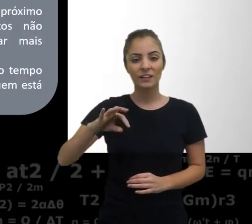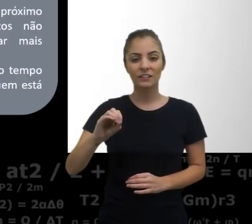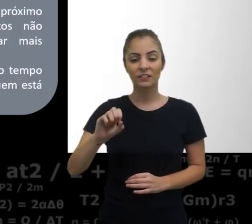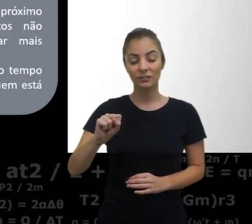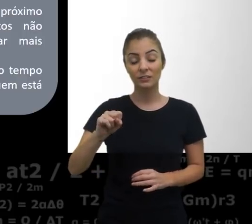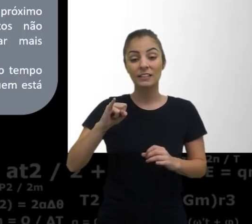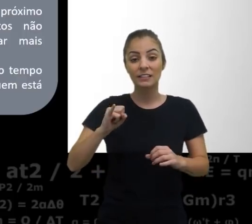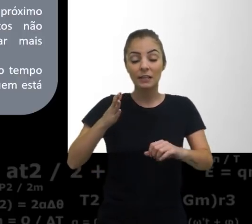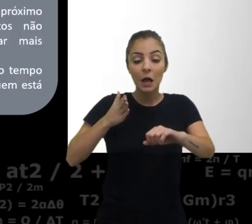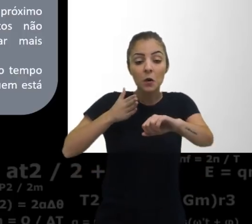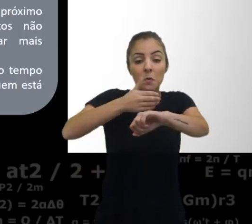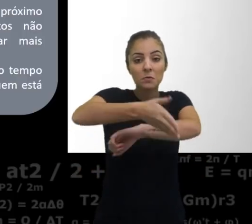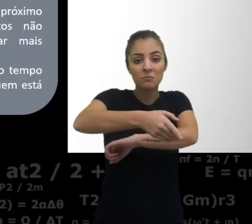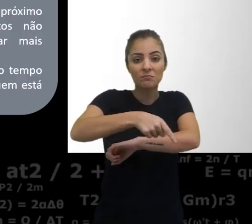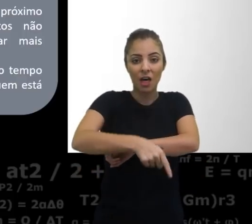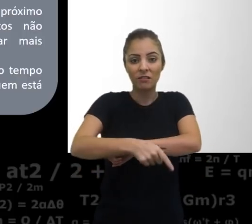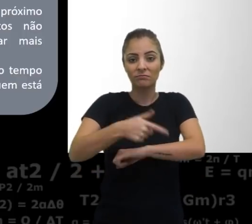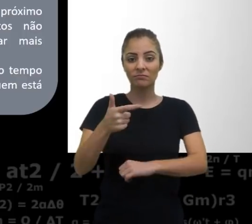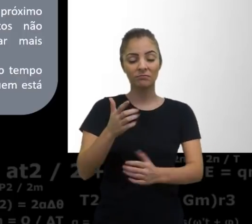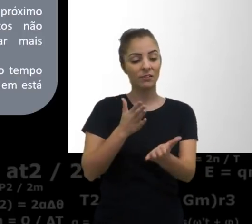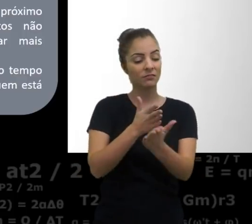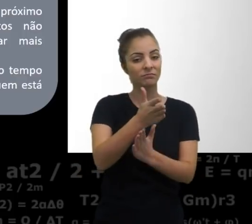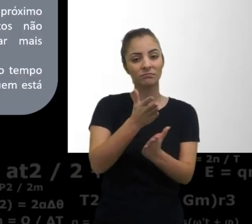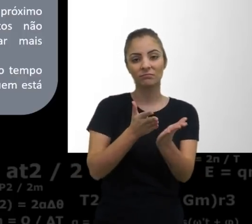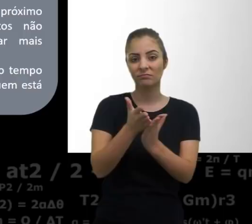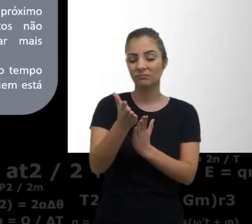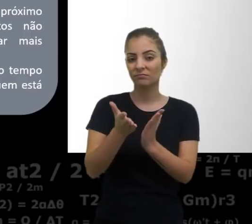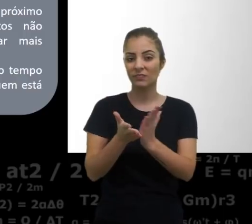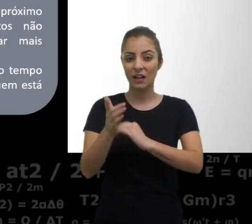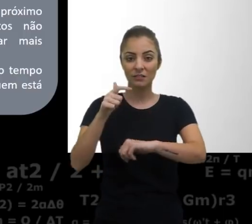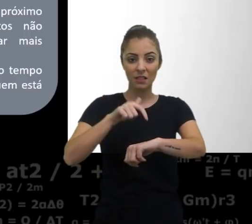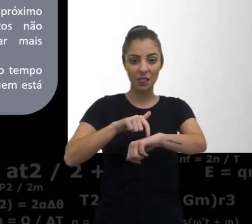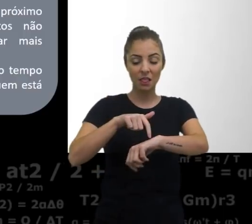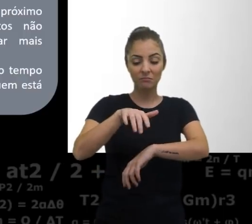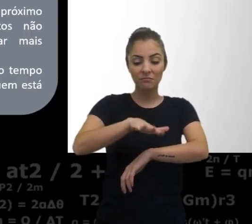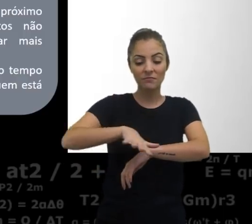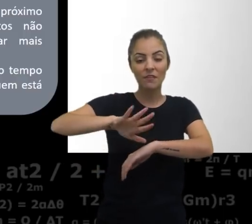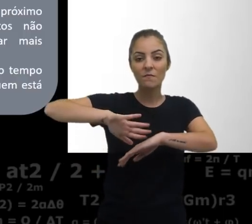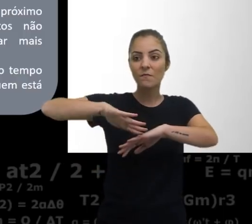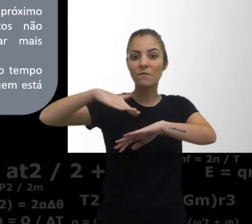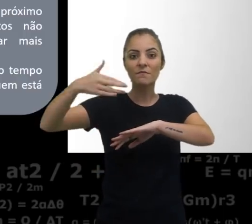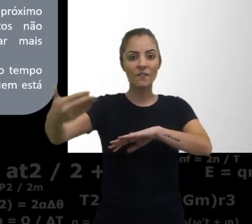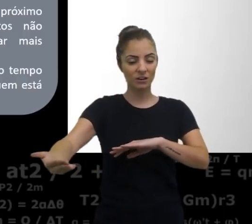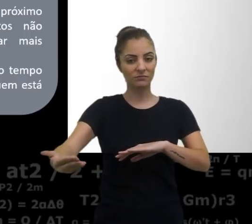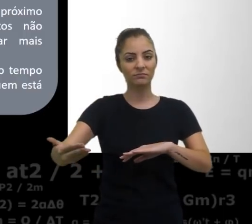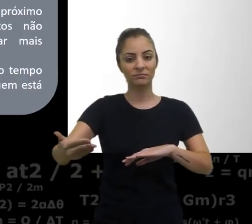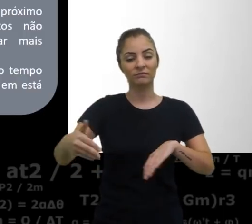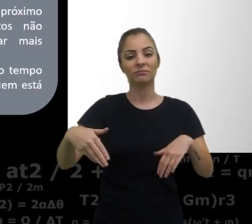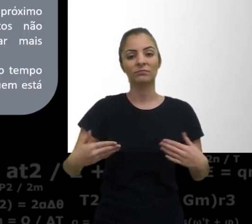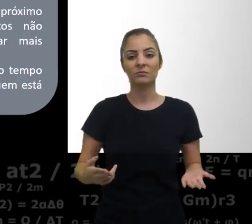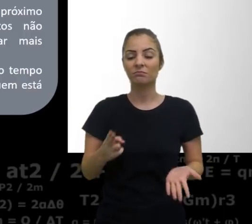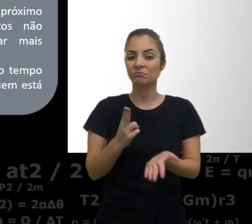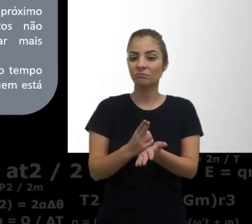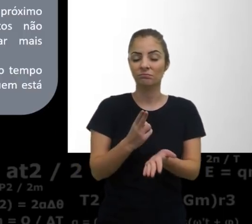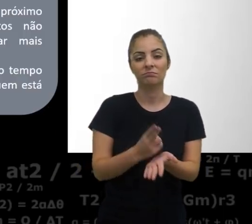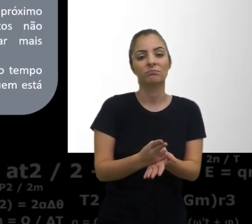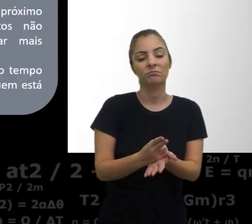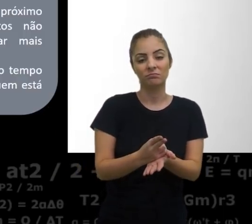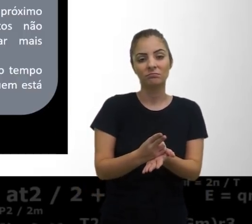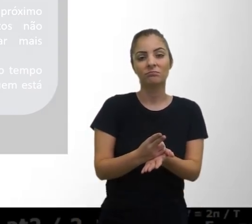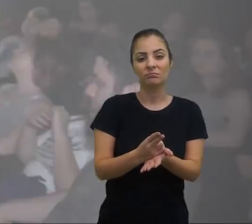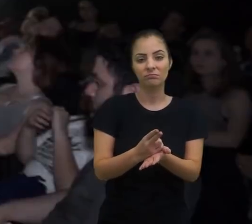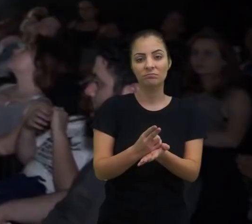mais nenhuma trajetória no tempo e no espaço que leve para fora do buraco negro. E aí se mantém todos os corpos, inclusive a luz presa.